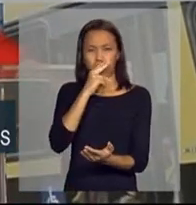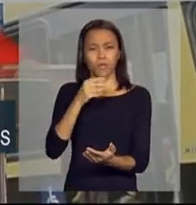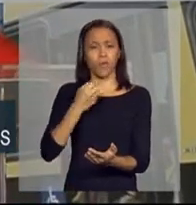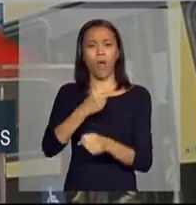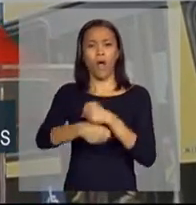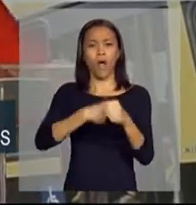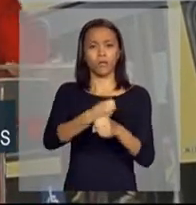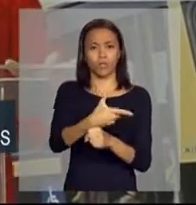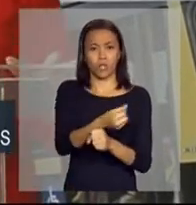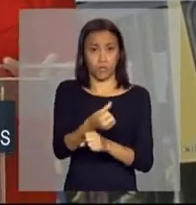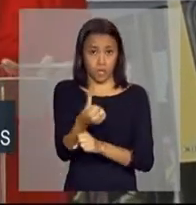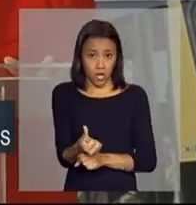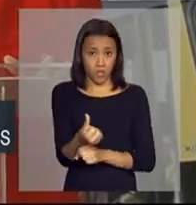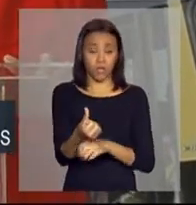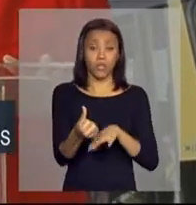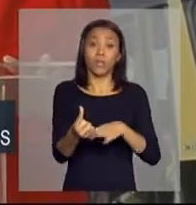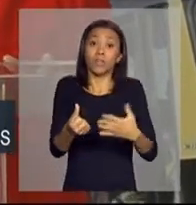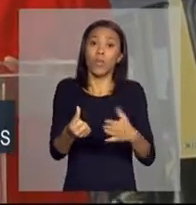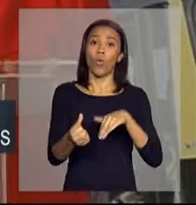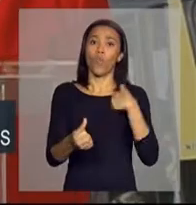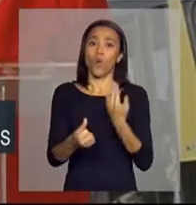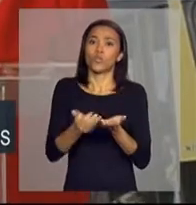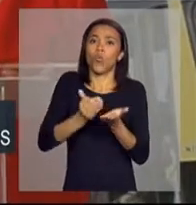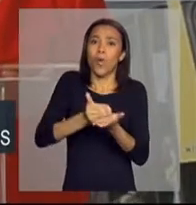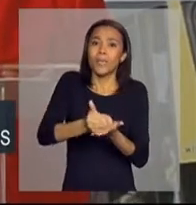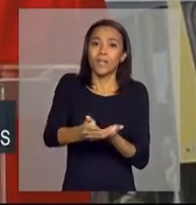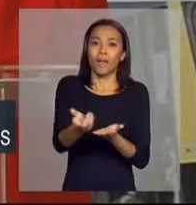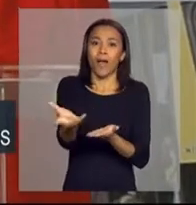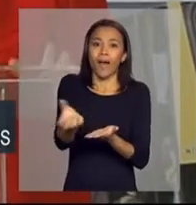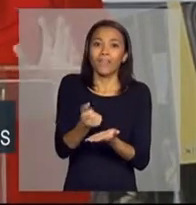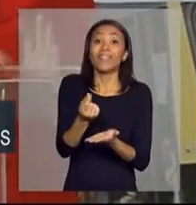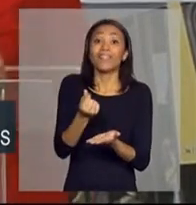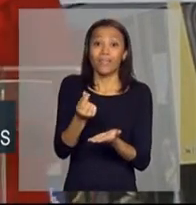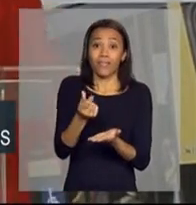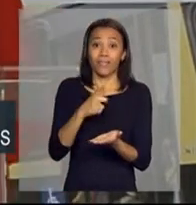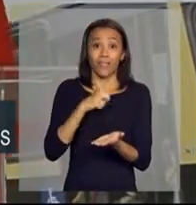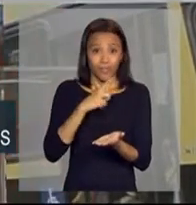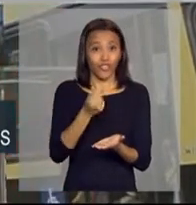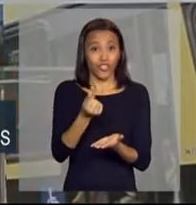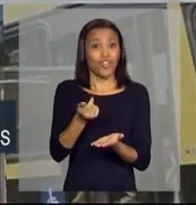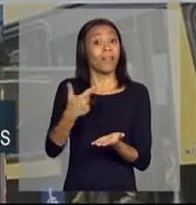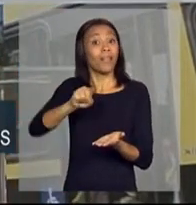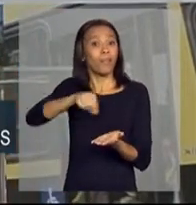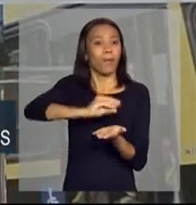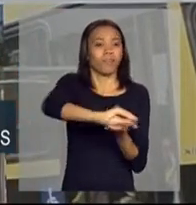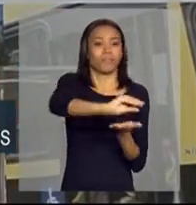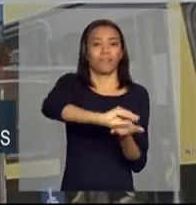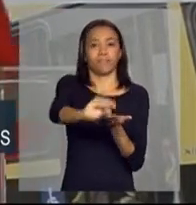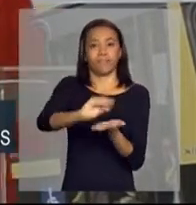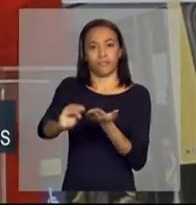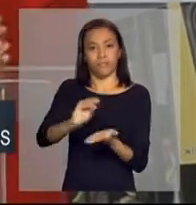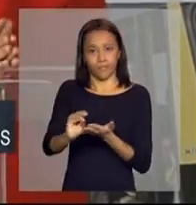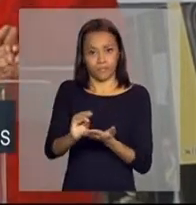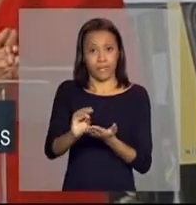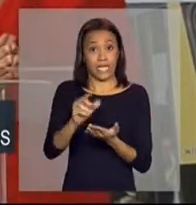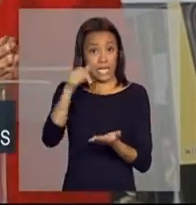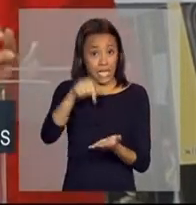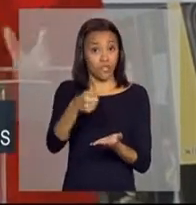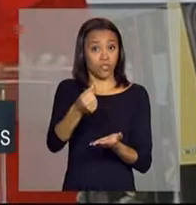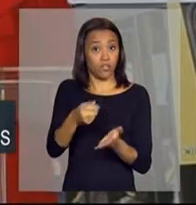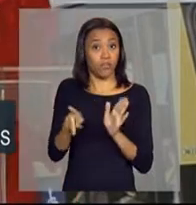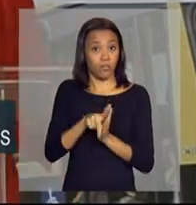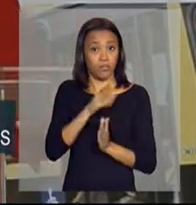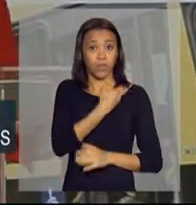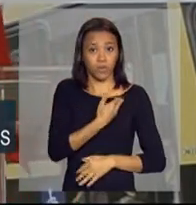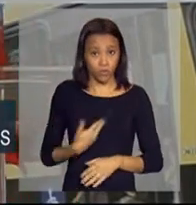2006, nós começamos a ter recursos para investir. E combinamos esses recursos públicos e